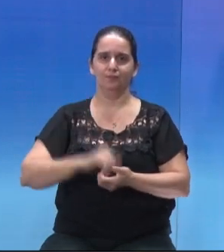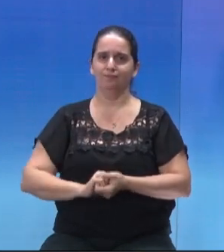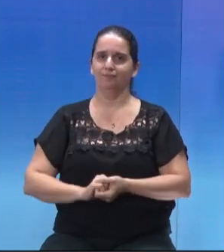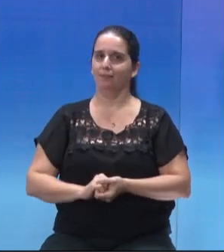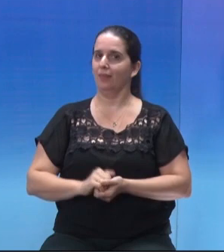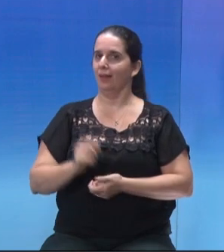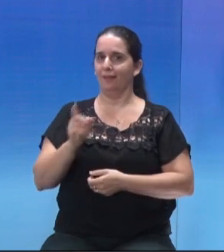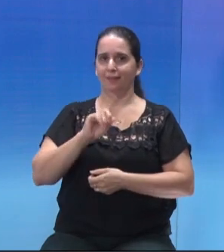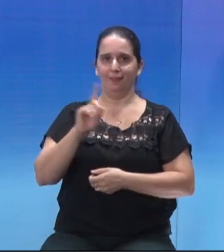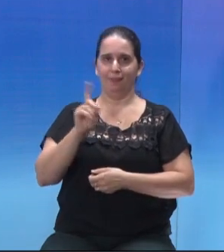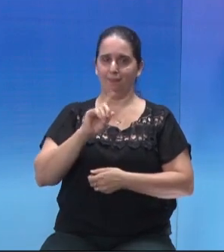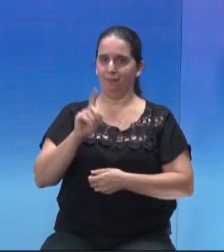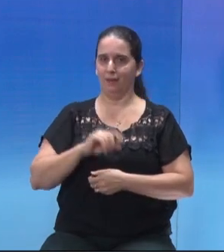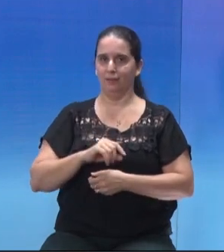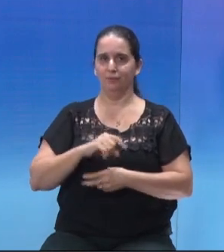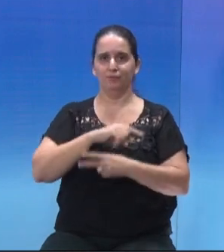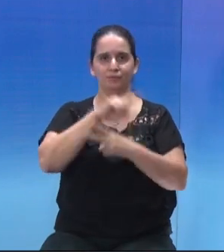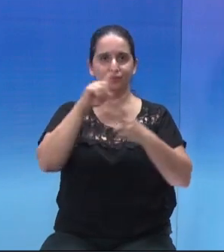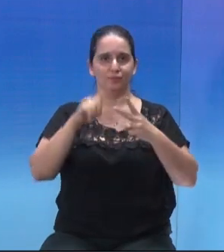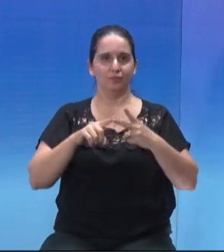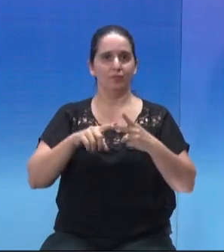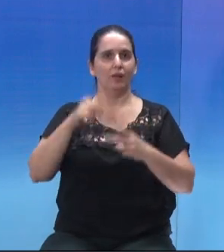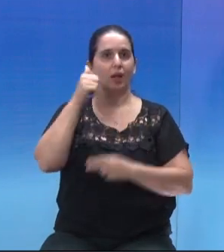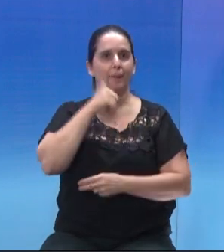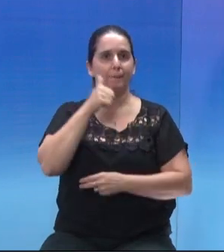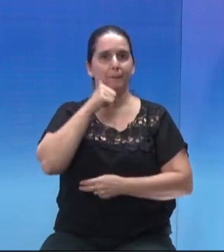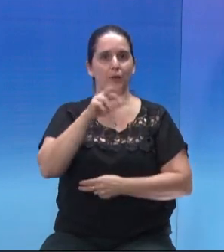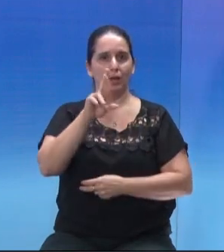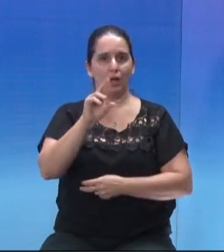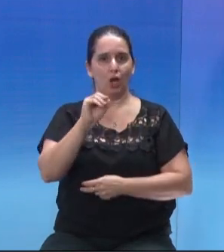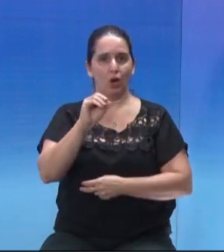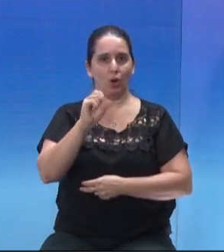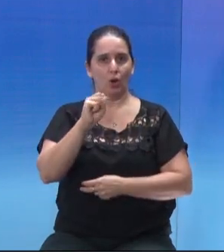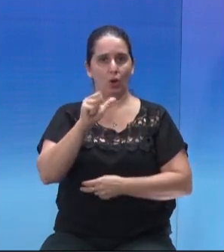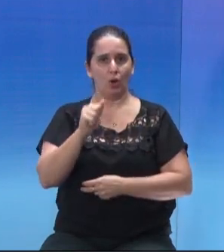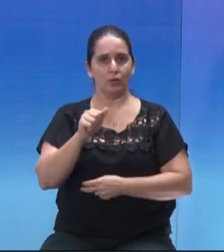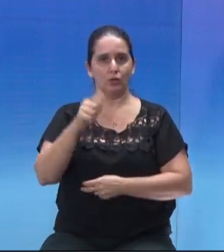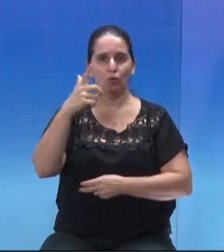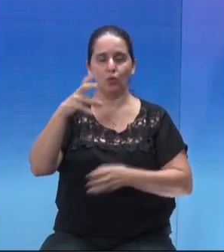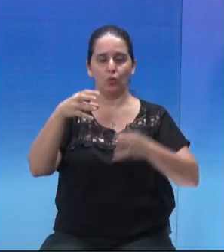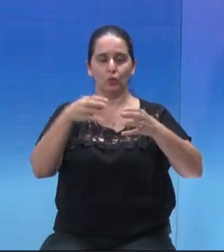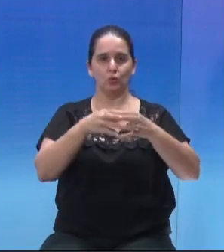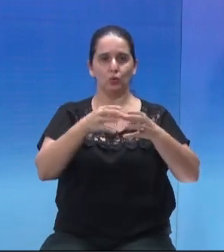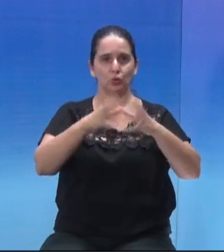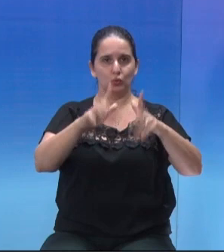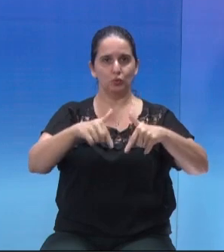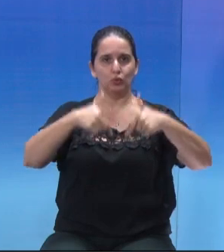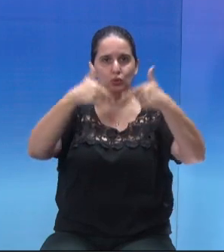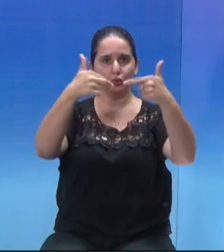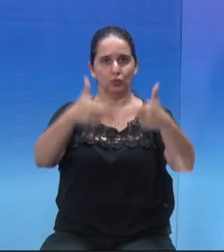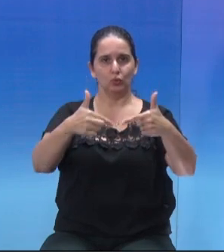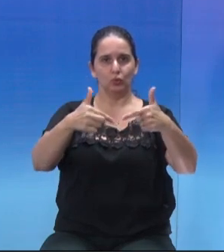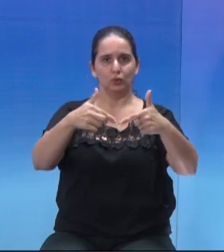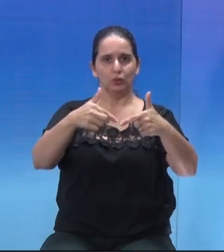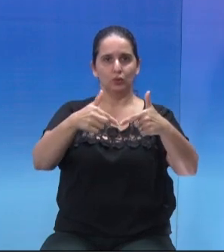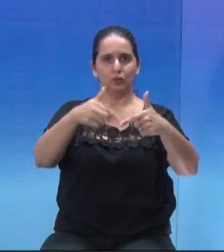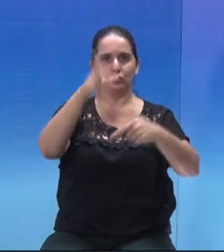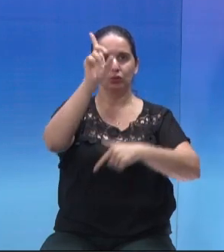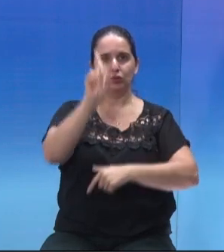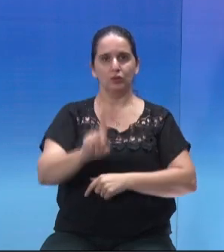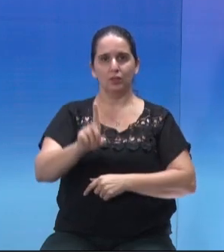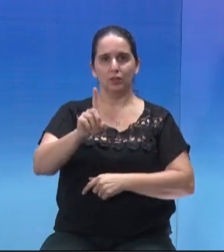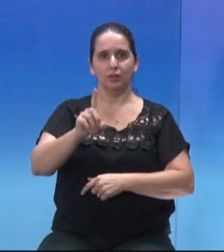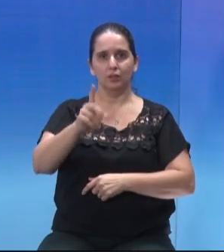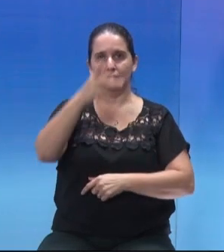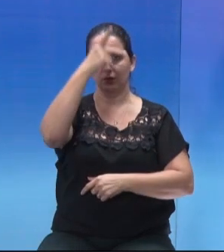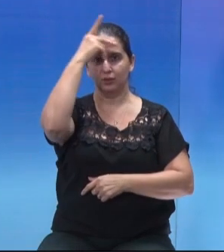não, Rosa Parks foi outro movimento, né, dos direitos civis que se deu naquele período nos Estados Unidos. Então, a